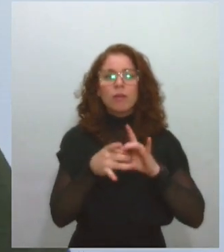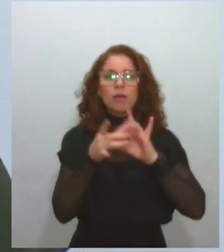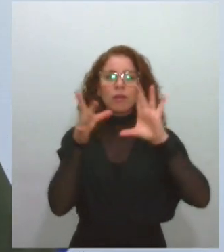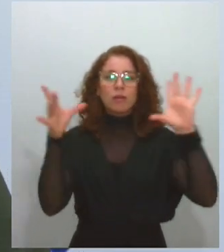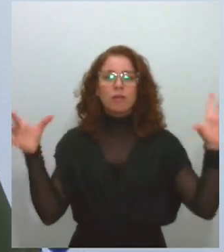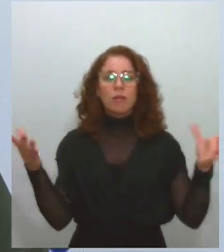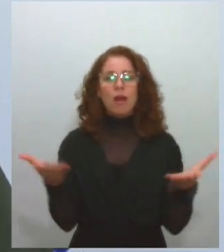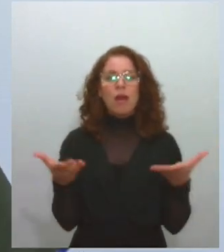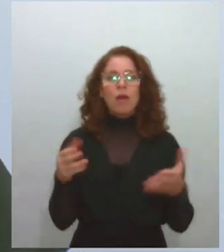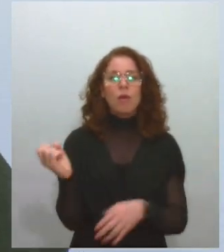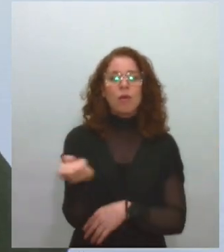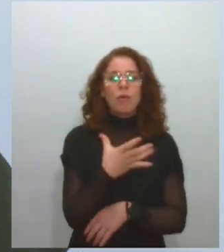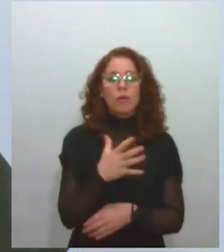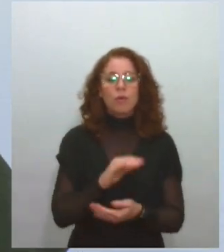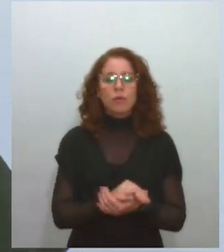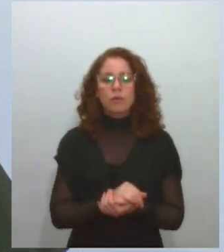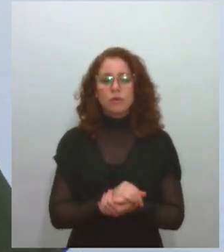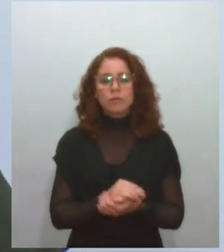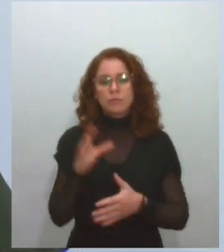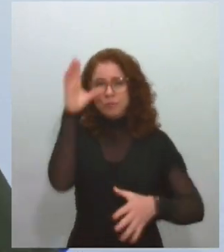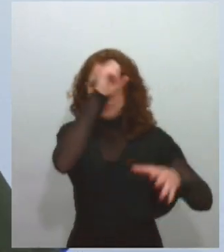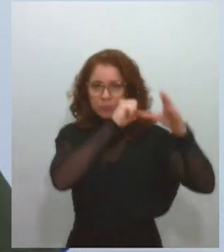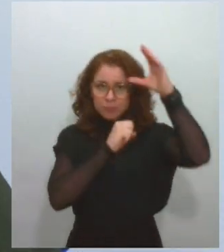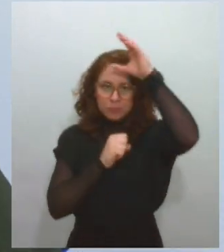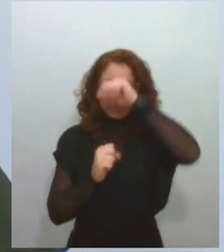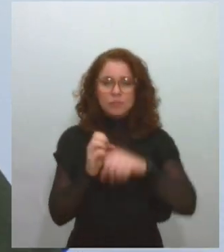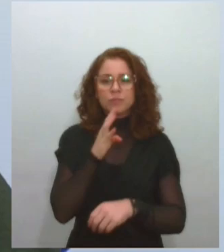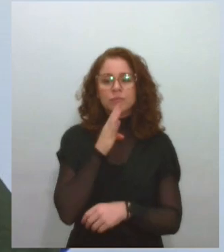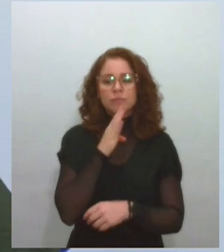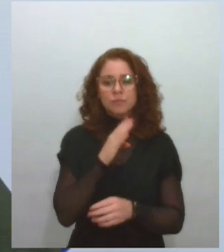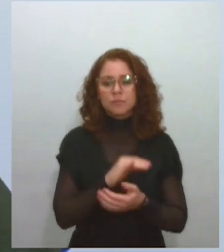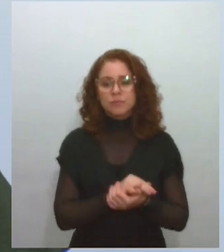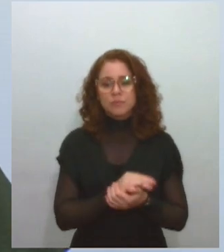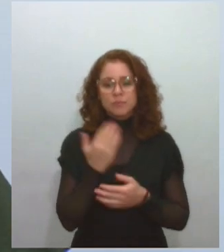de aprender conhecimento para entender